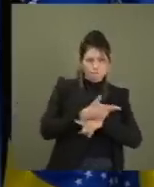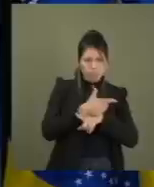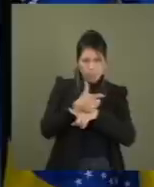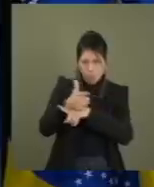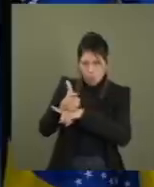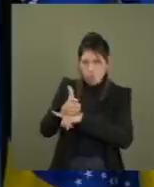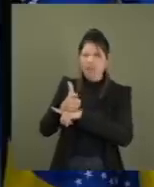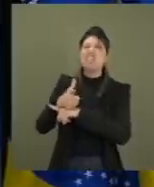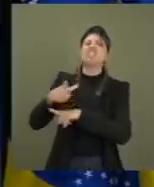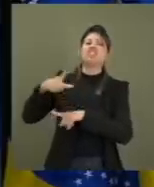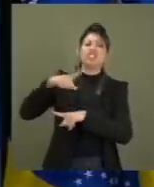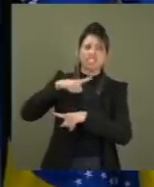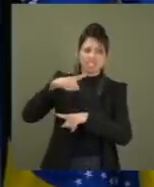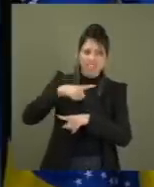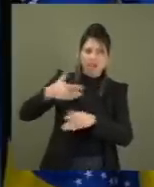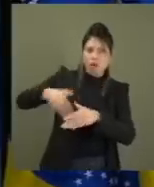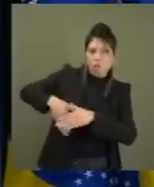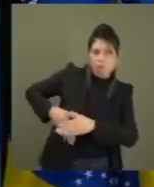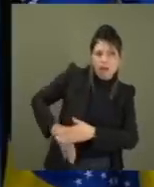fisicamente